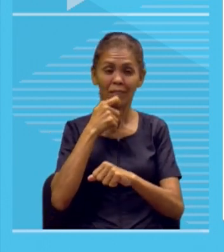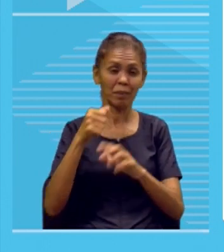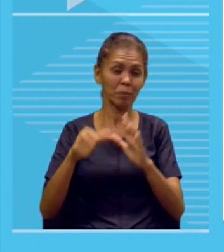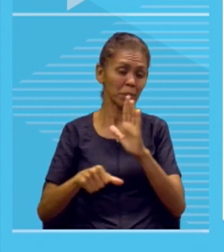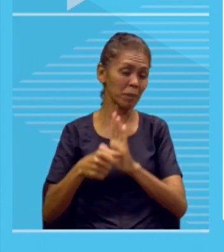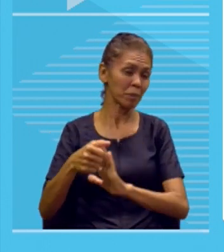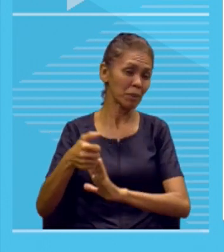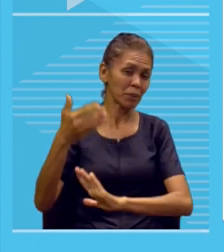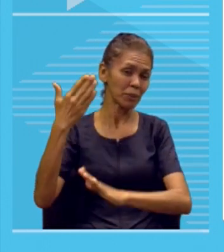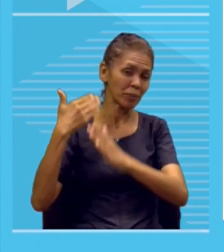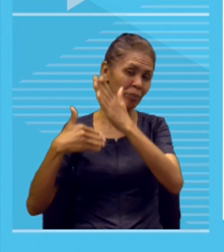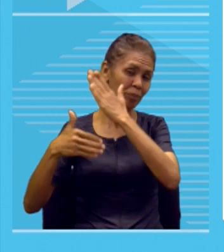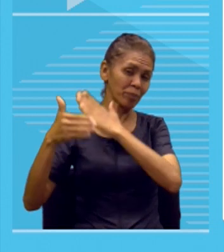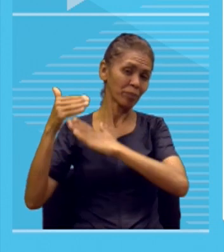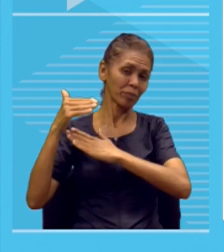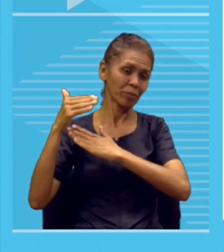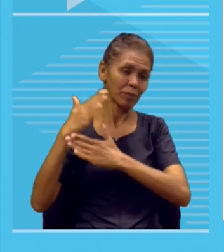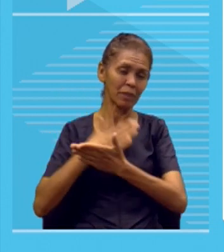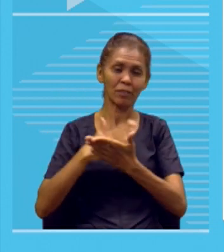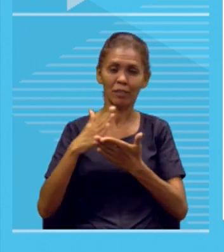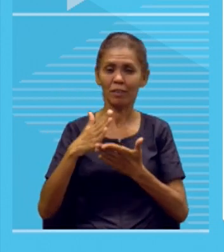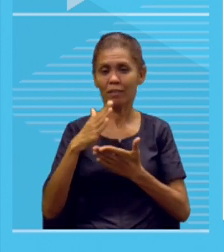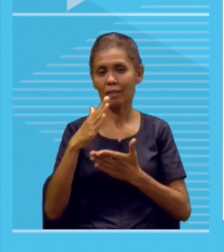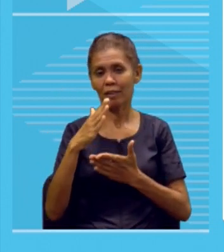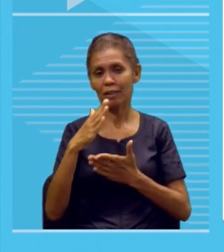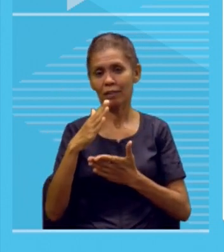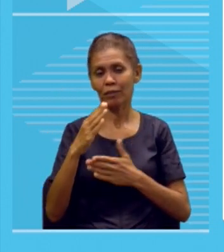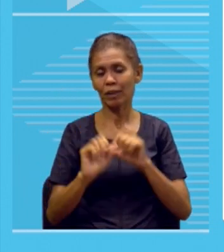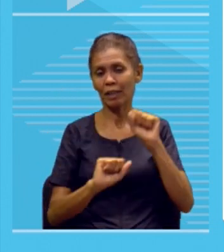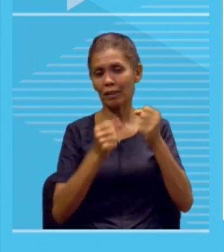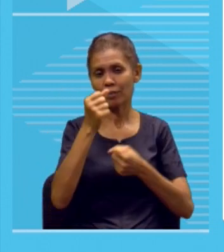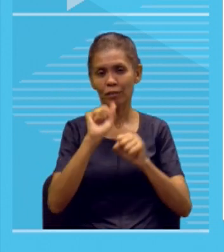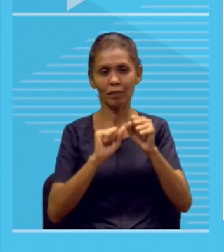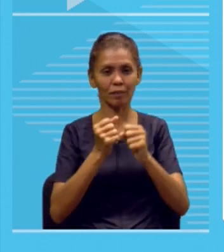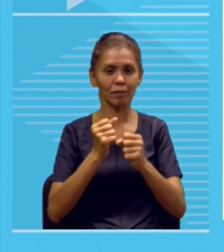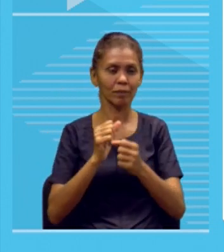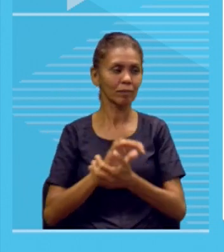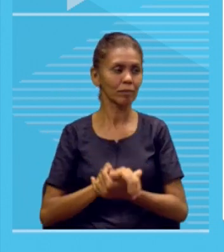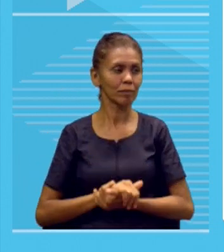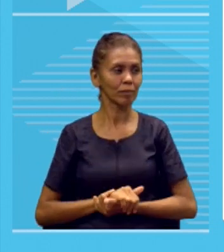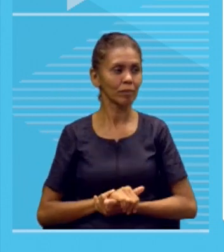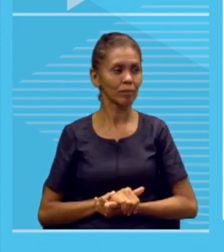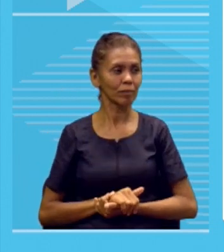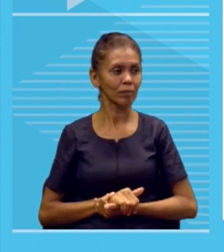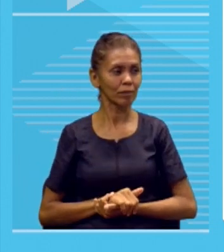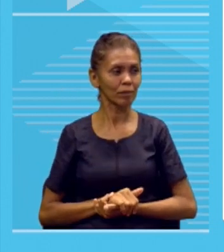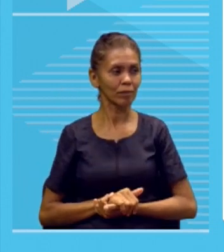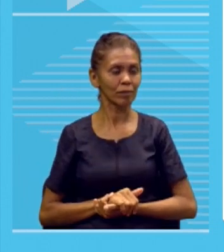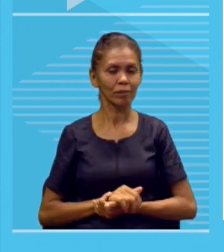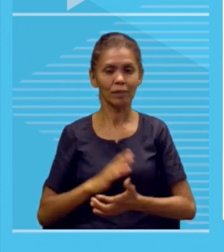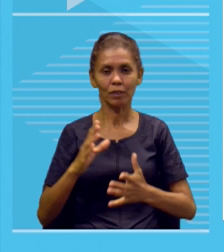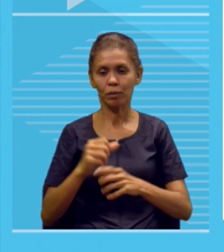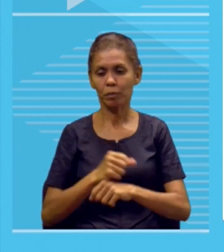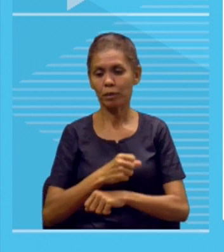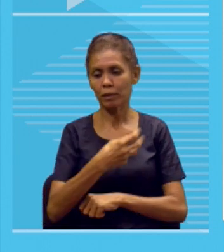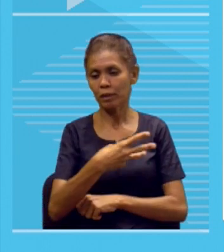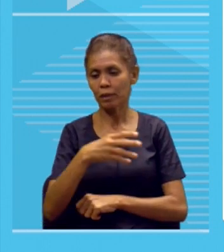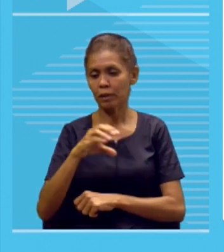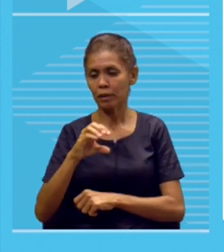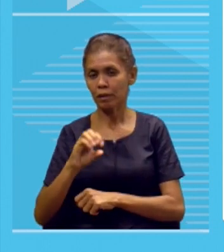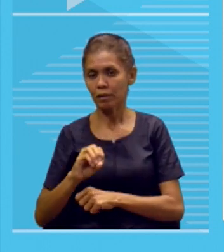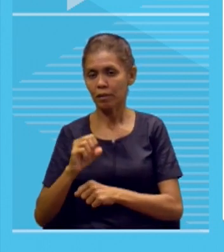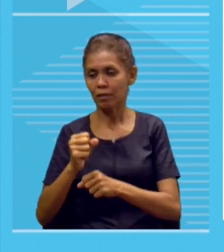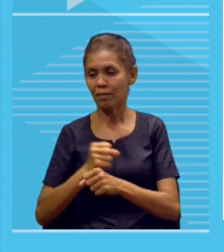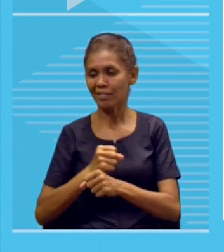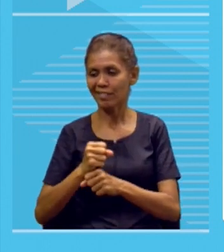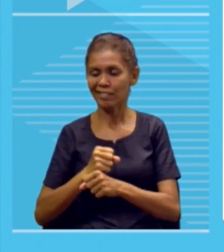de urbanização. Então, é uma diferença muito gritante tu pegar um país que está 300 anos